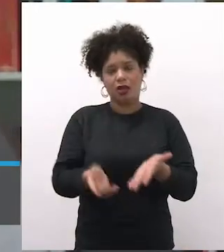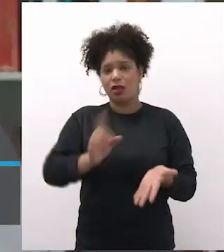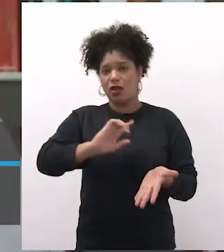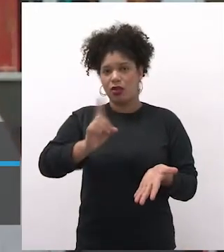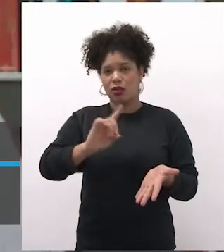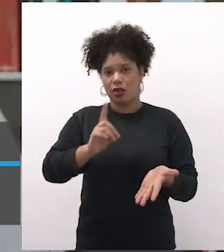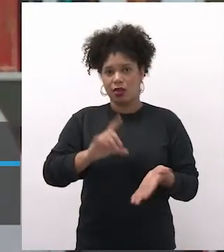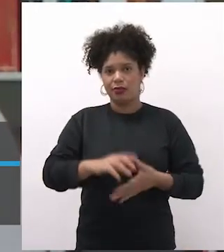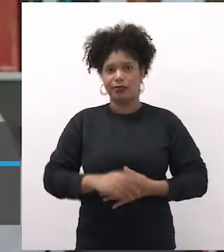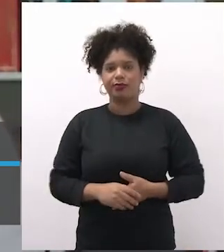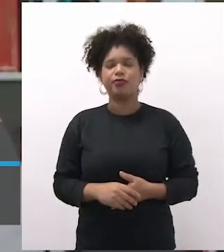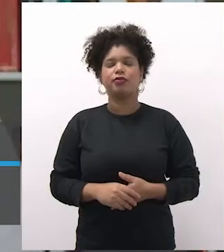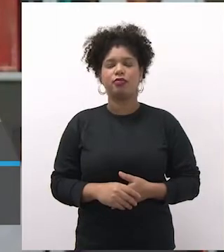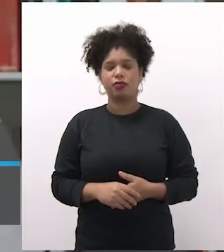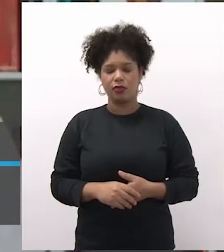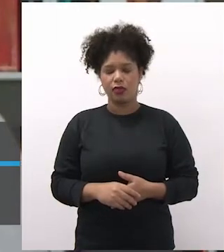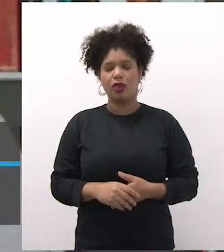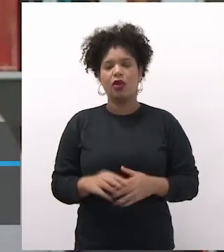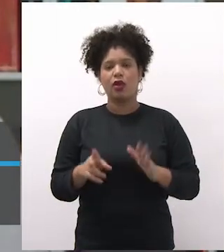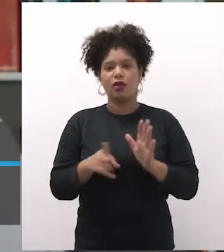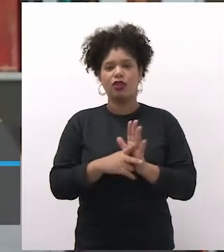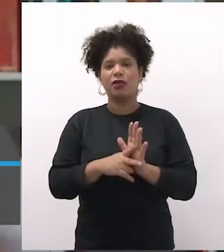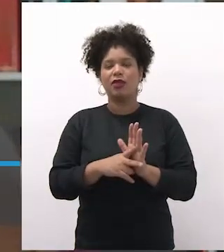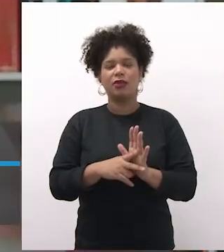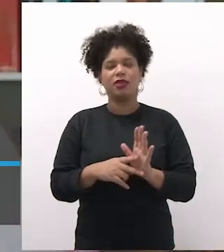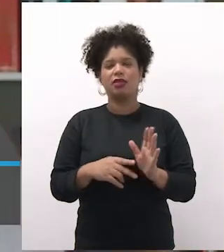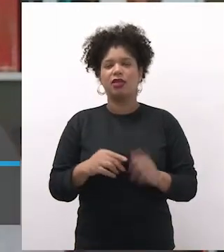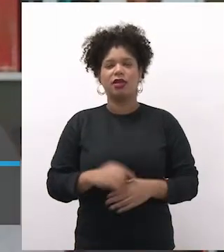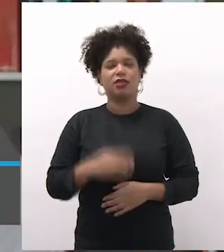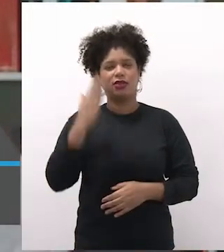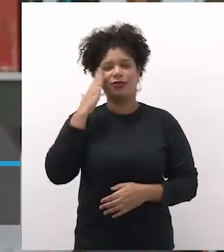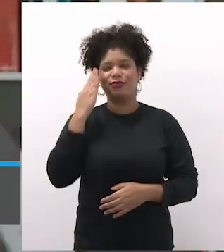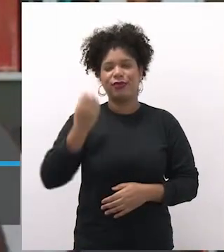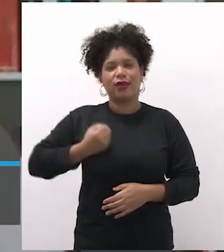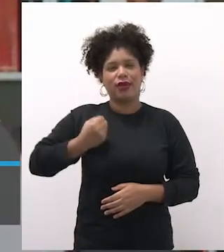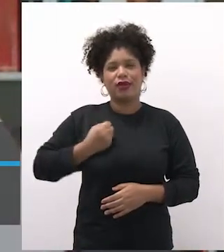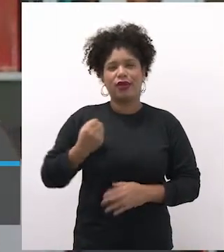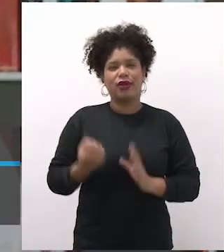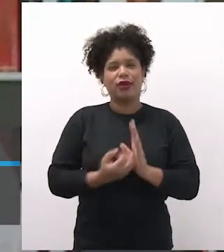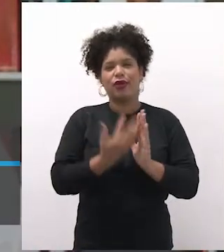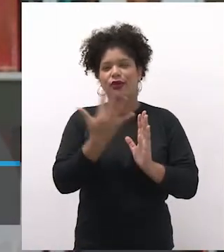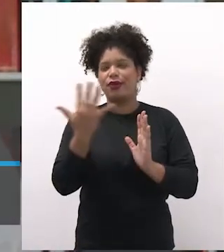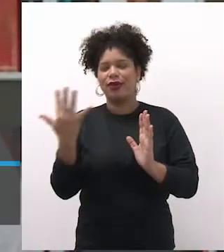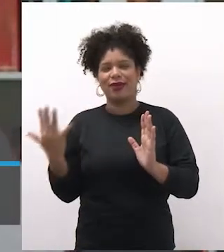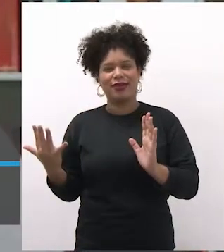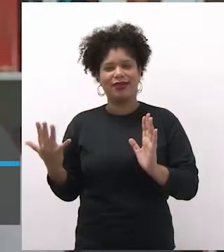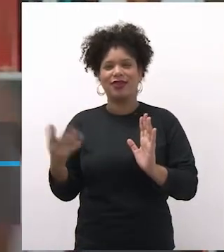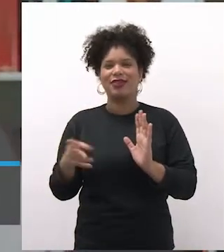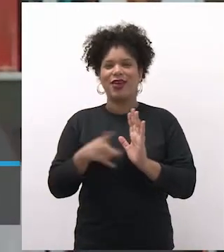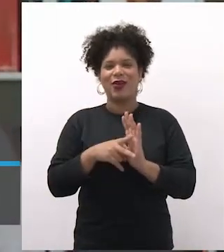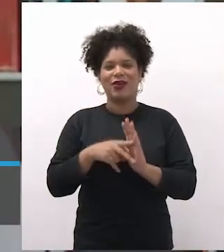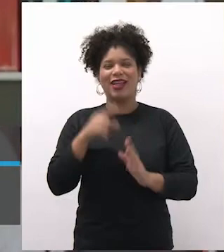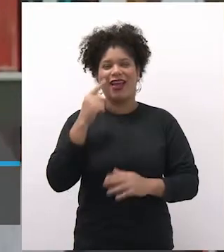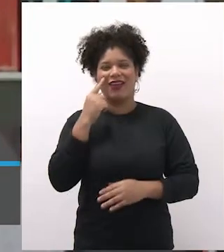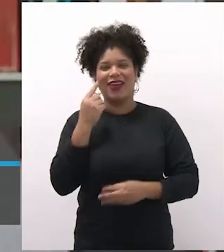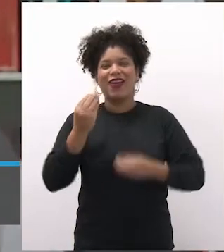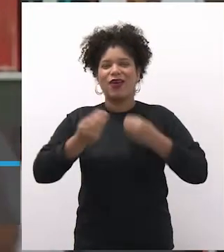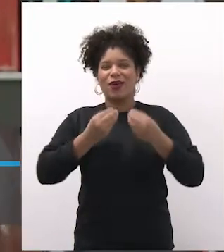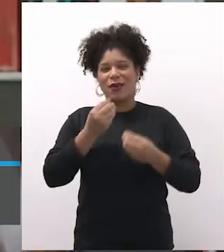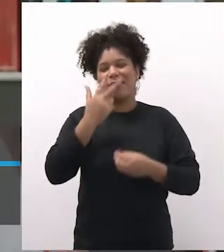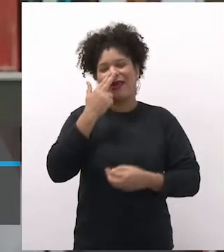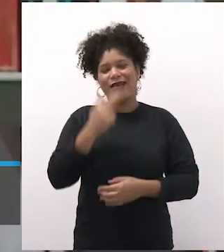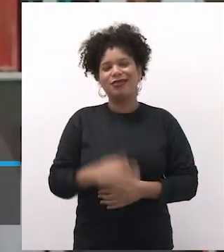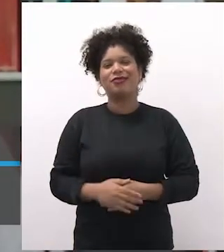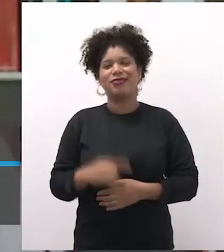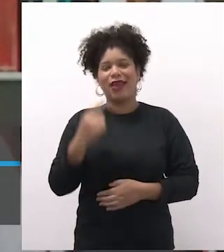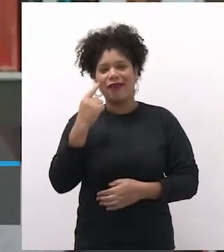de primar pela questão dos valores, porque, querendo ou não, os bens culturais do nosso país ainda são muito caros. Então, a gente primou